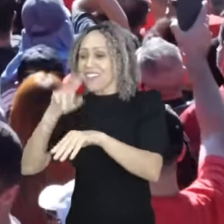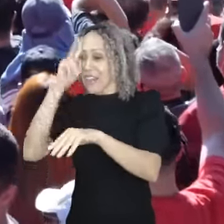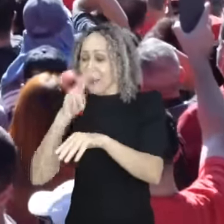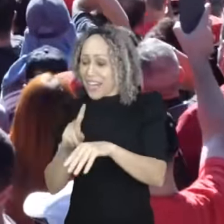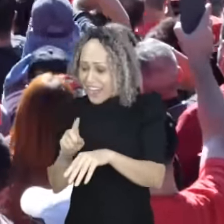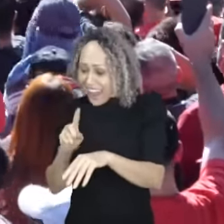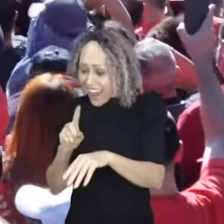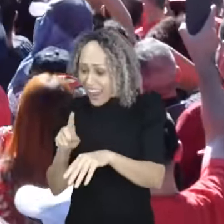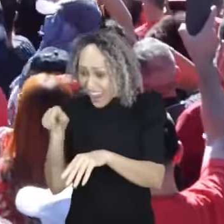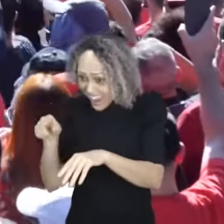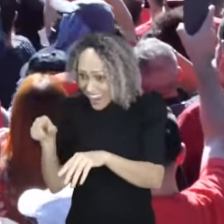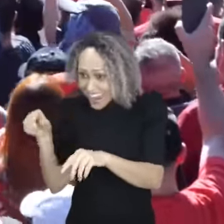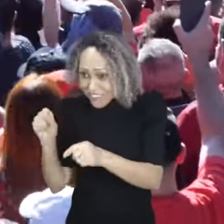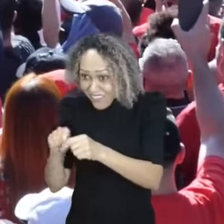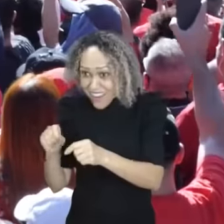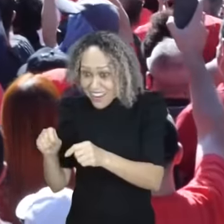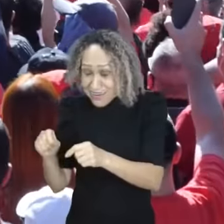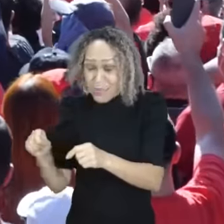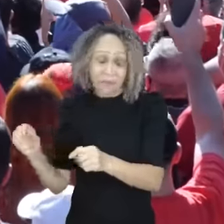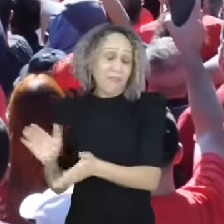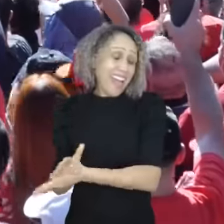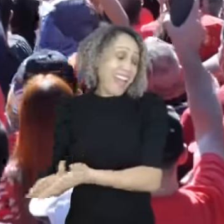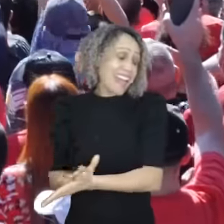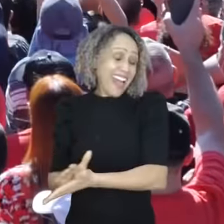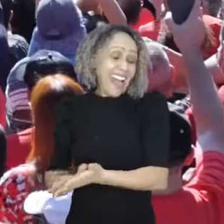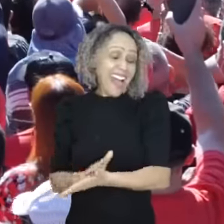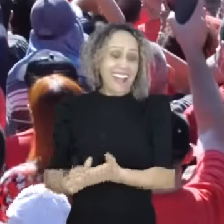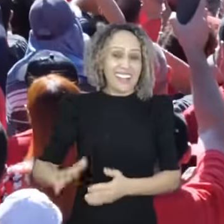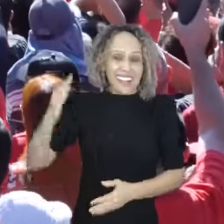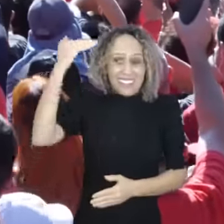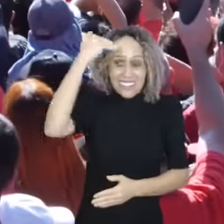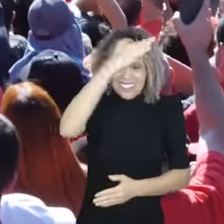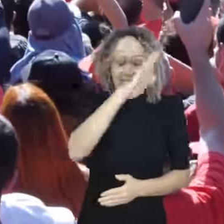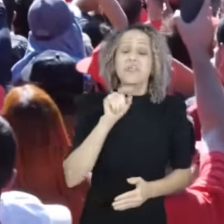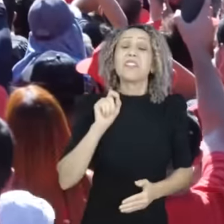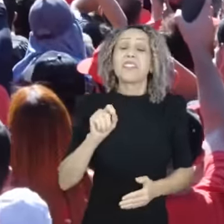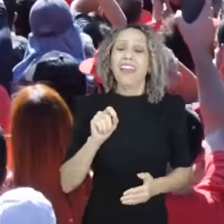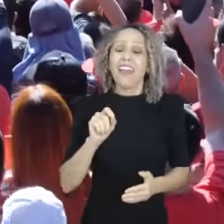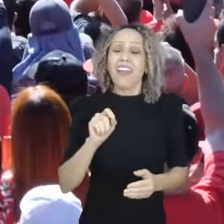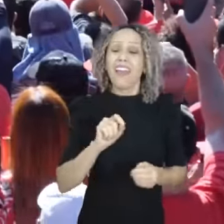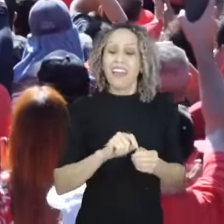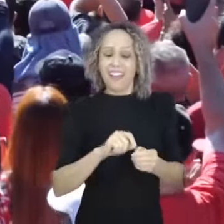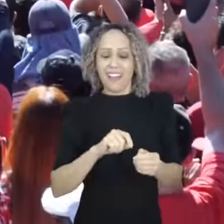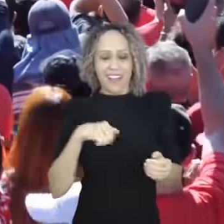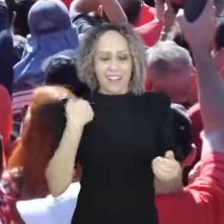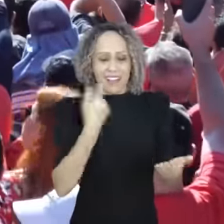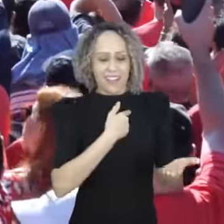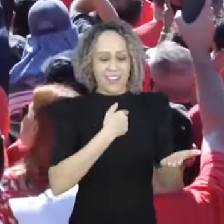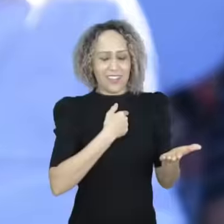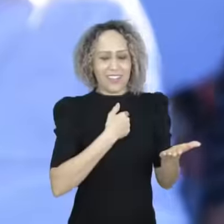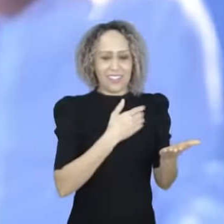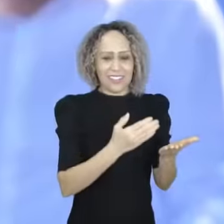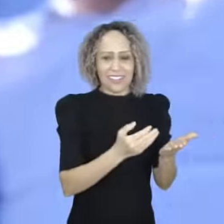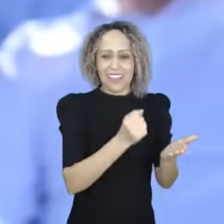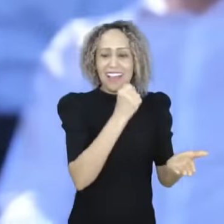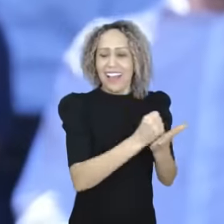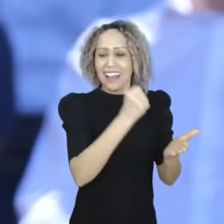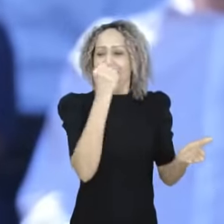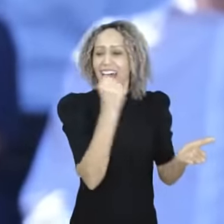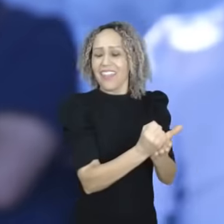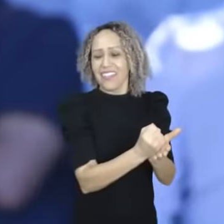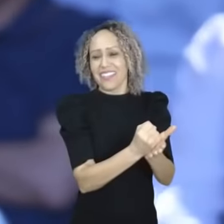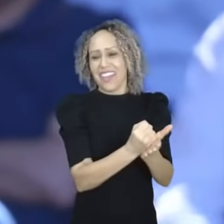Esse cidadão acabou com a nossa carteira profissional tradicional, ia criar a Carteira Verde e Amarela. Quem é